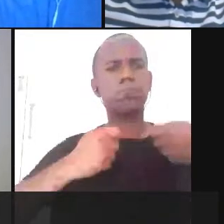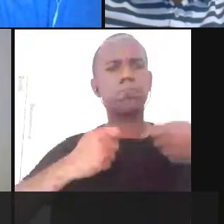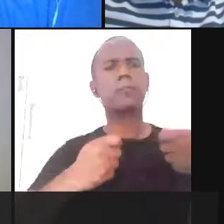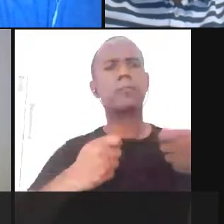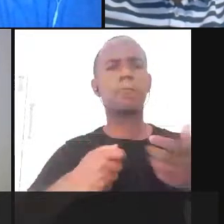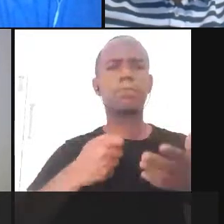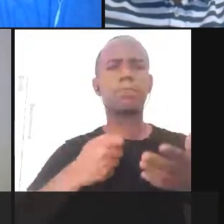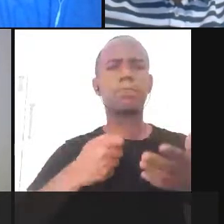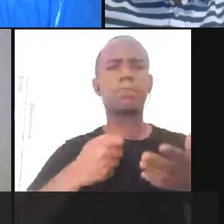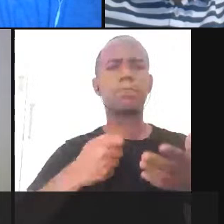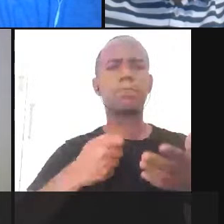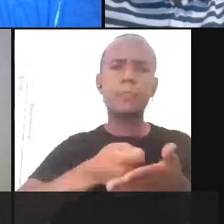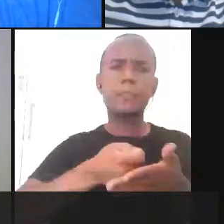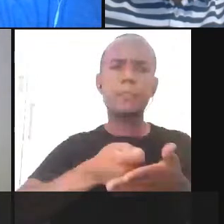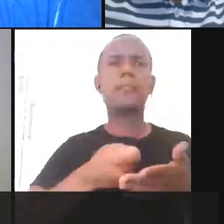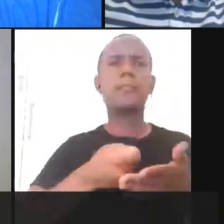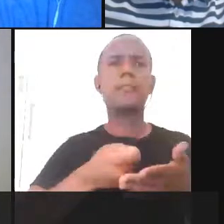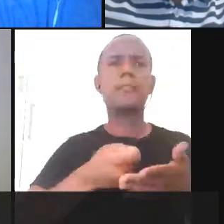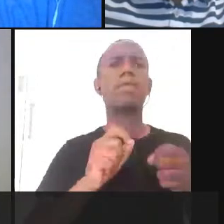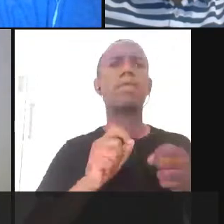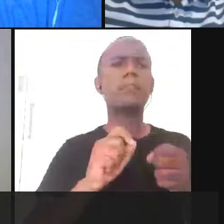um levantamento sobre autores